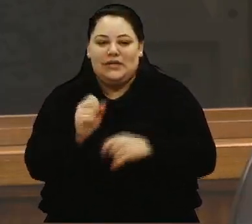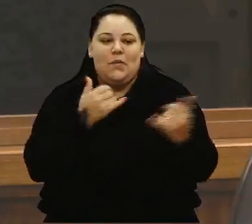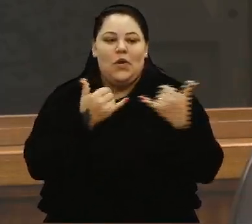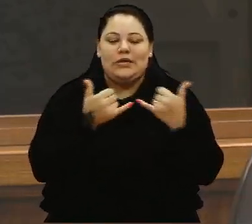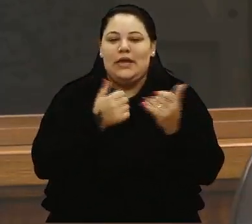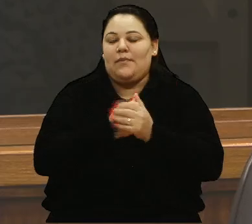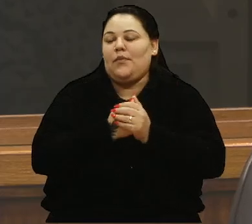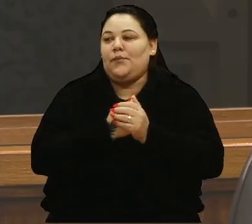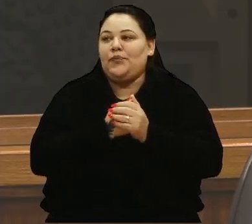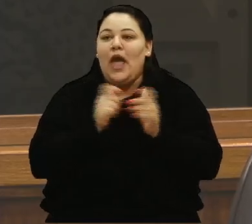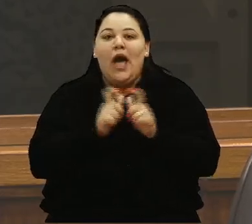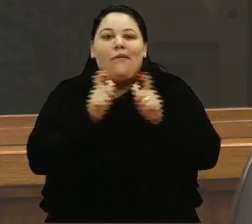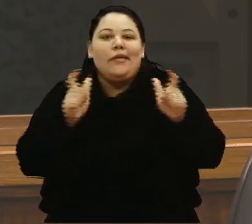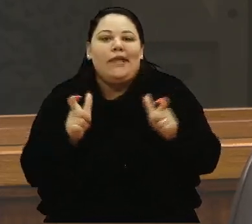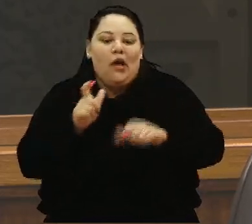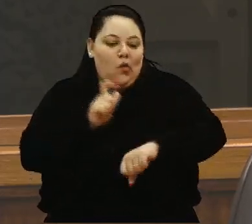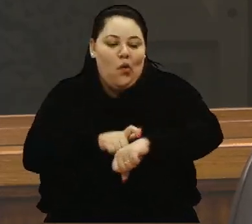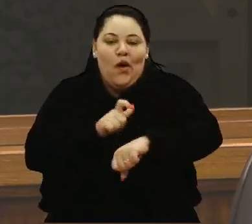o horário das